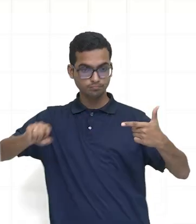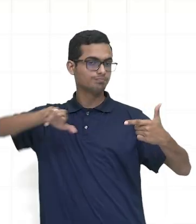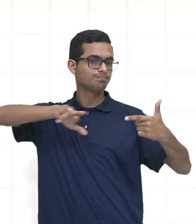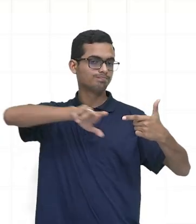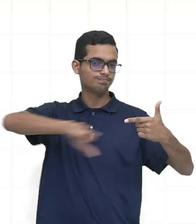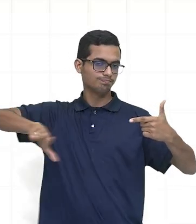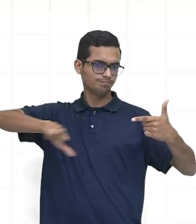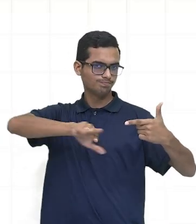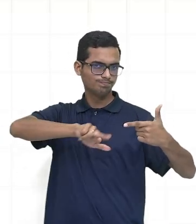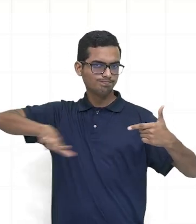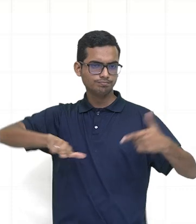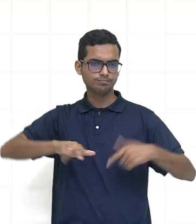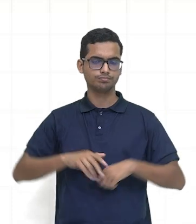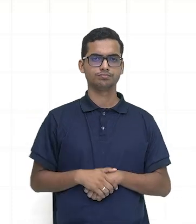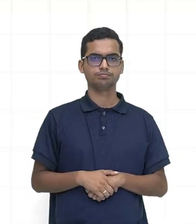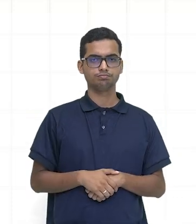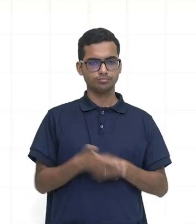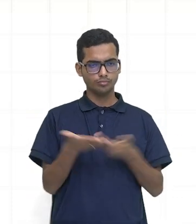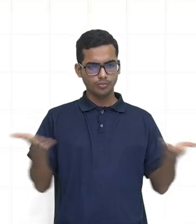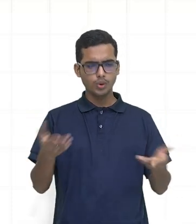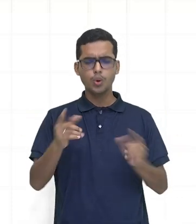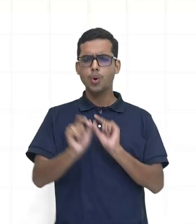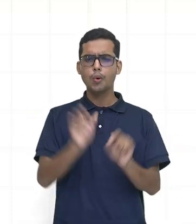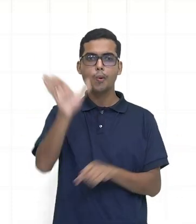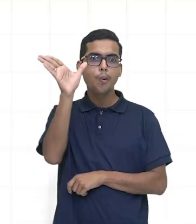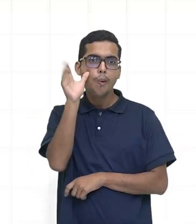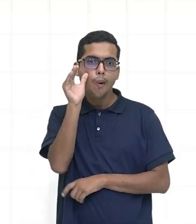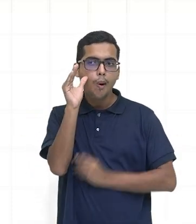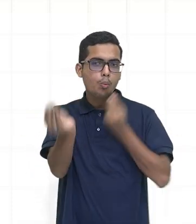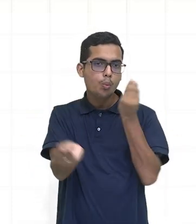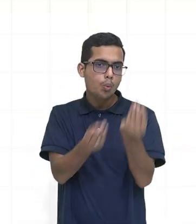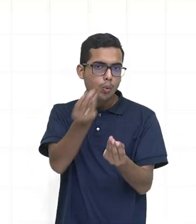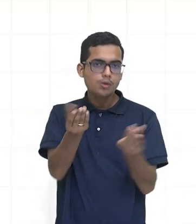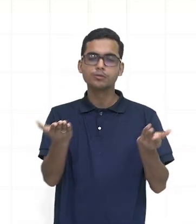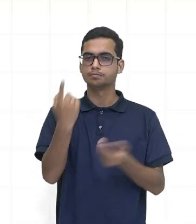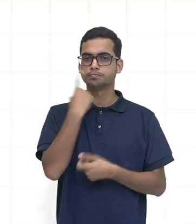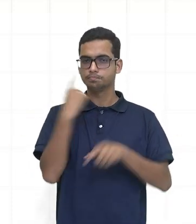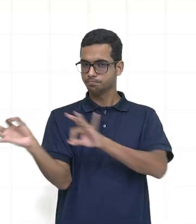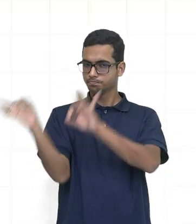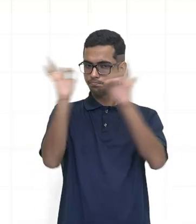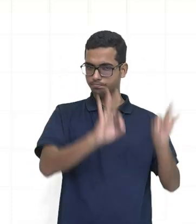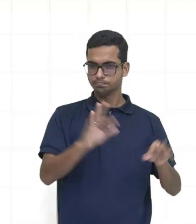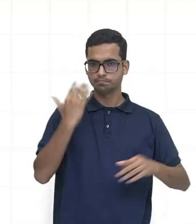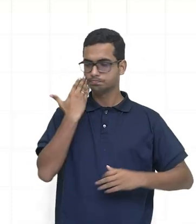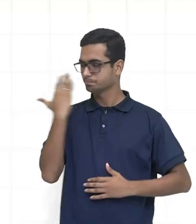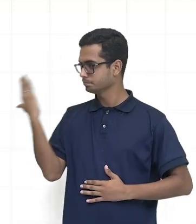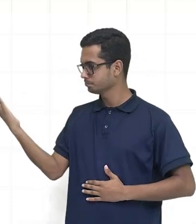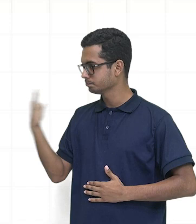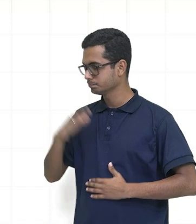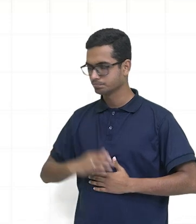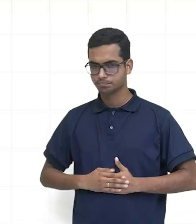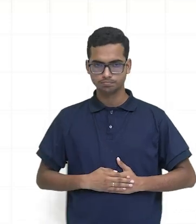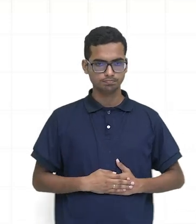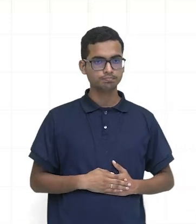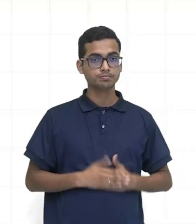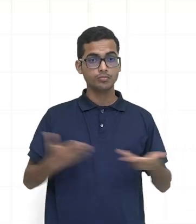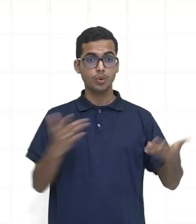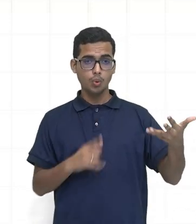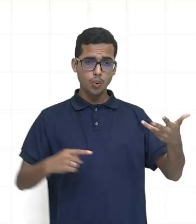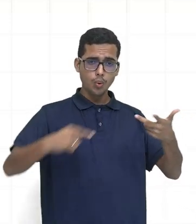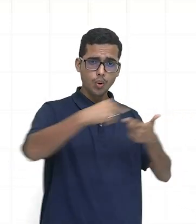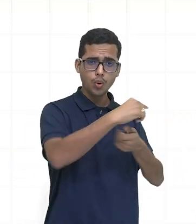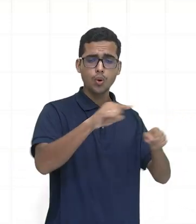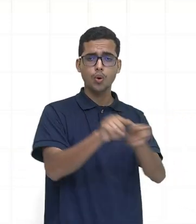E aí, por que que isso é uma curiosidade? Vamos aqui adiante. Há muitos